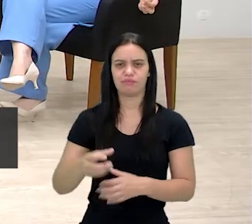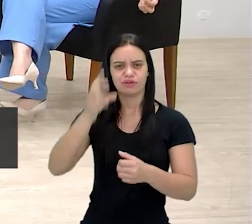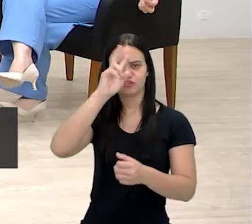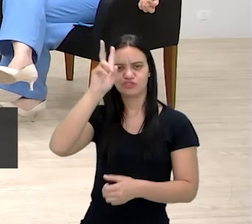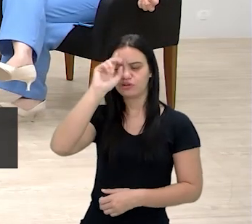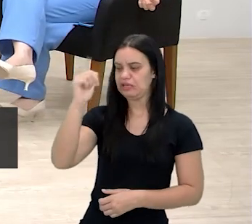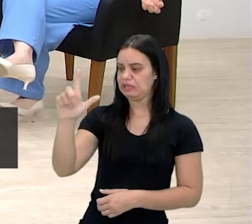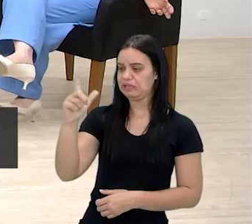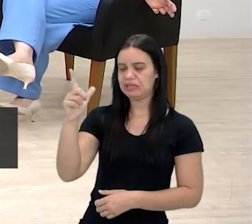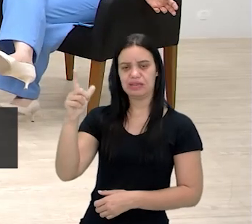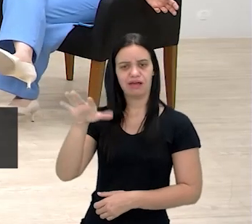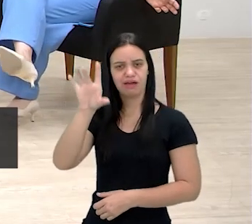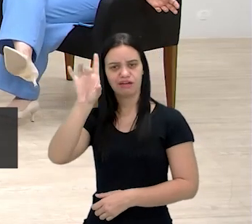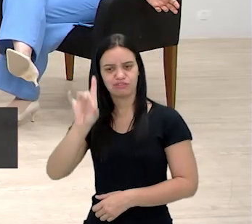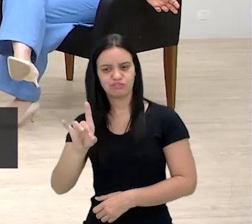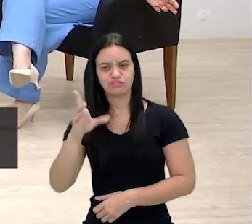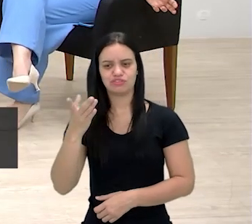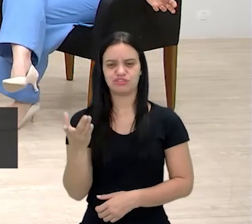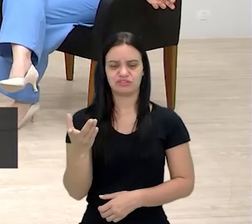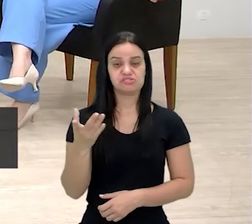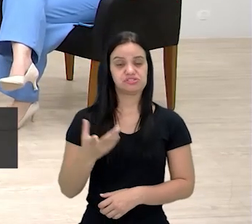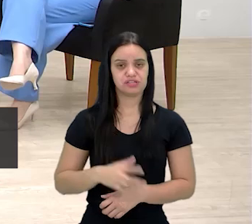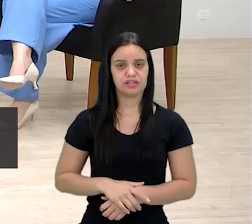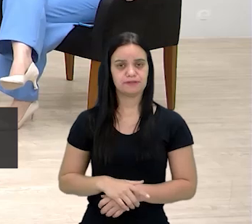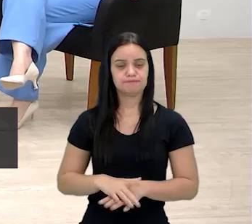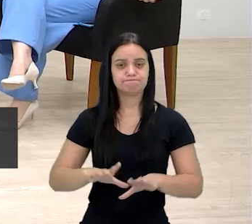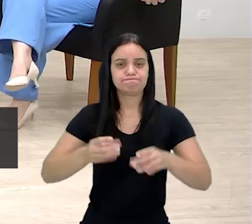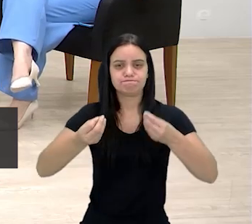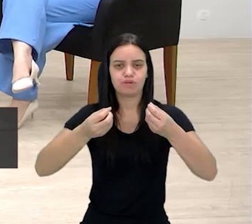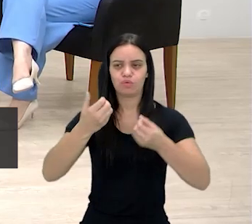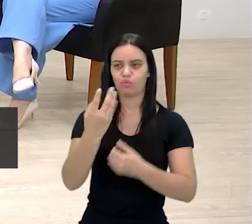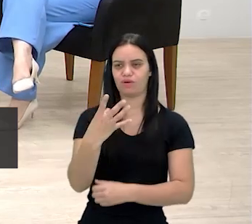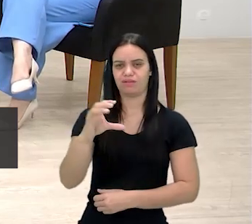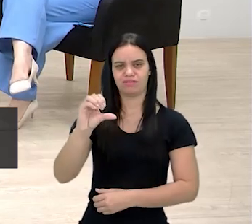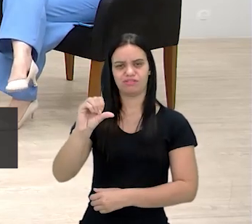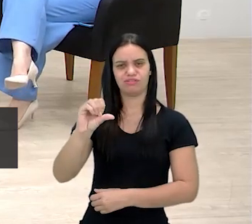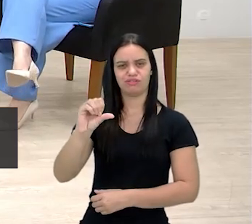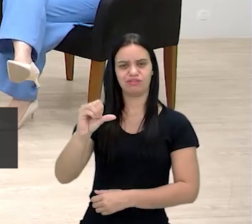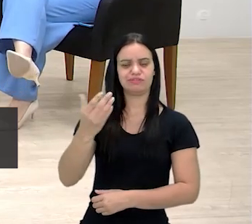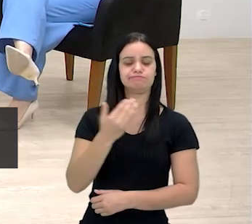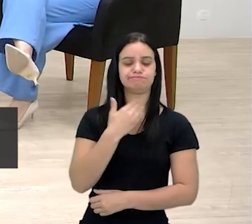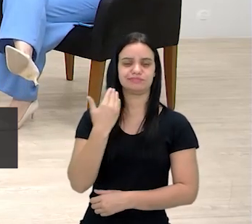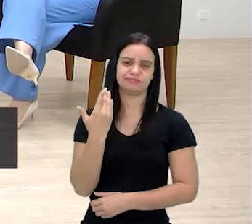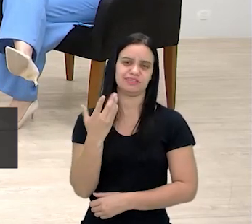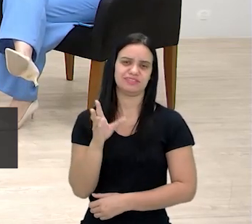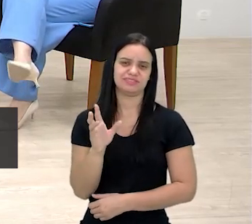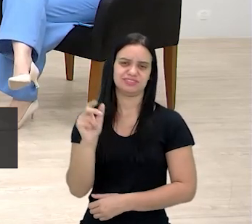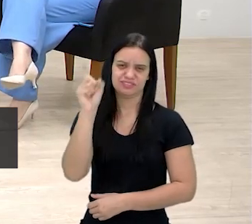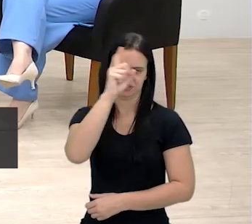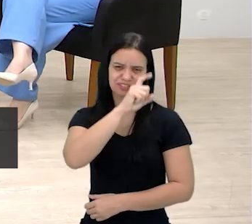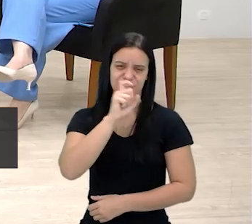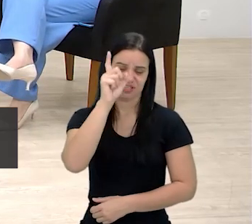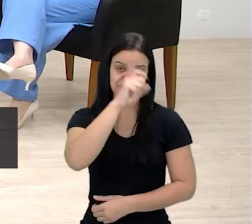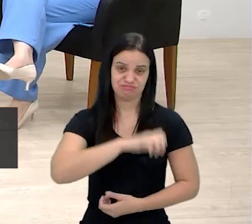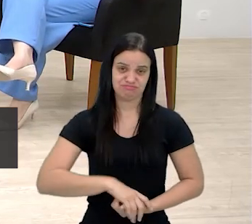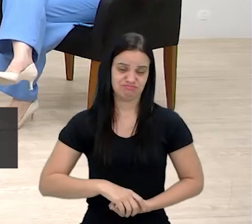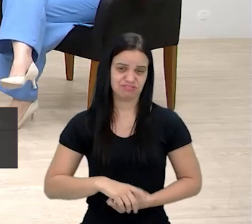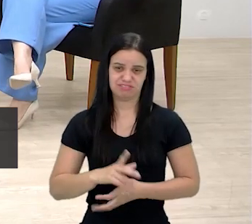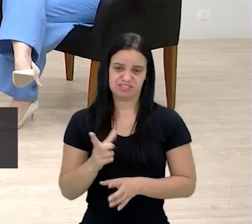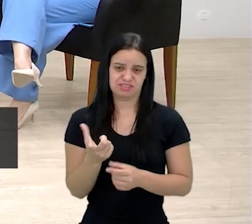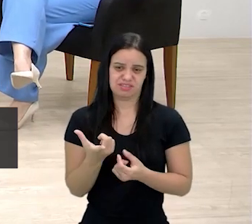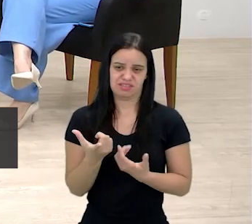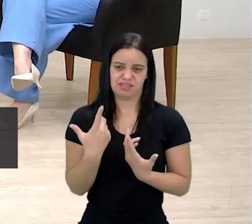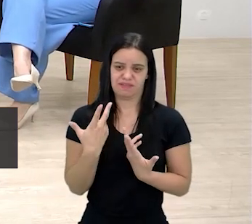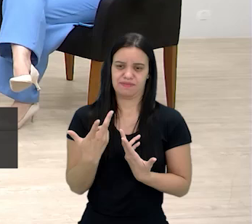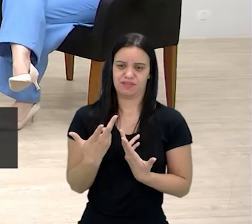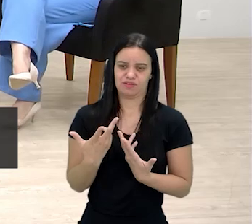no campo do direito, quanto no campo da literatura. Com 49 anos, essa potência humana brasileira. E ele não foi